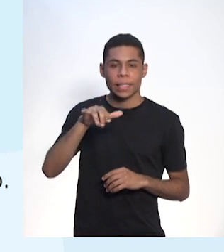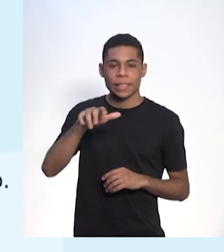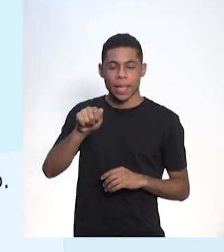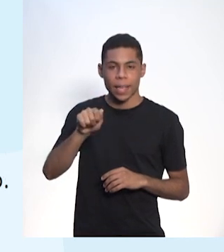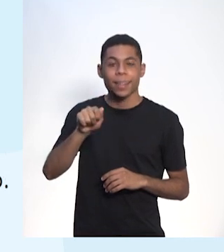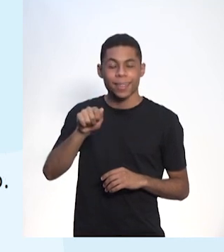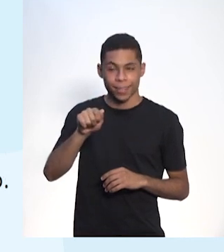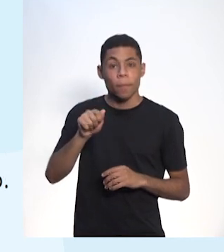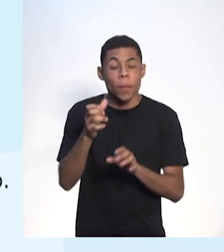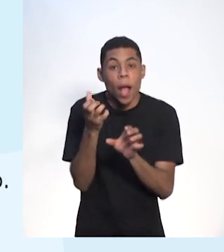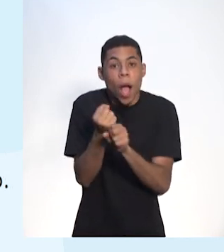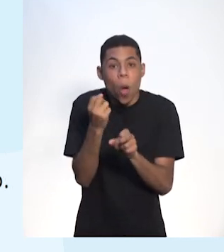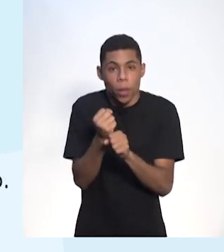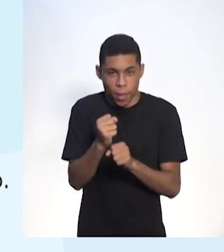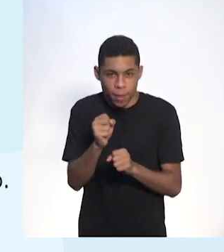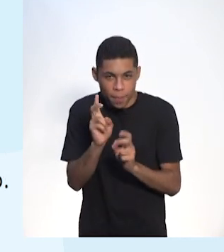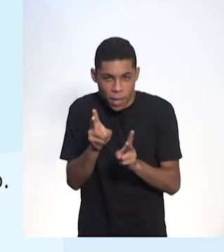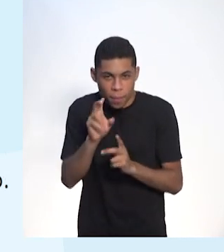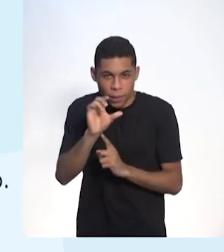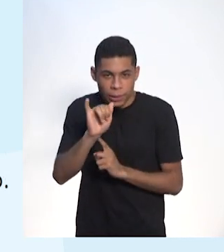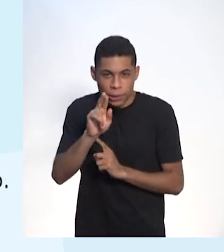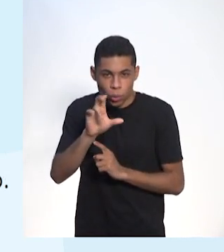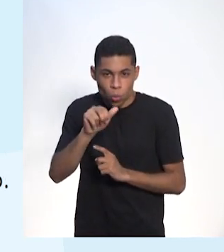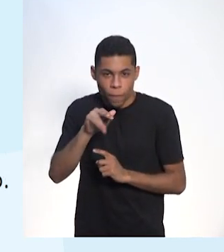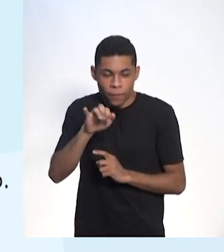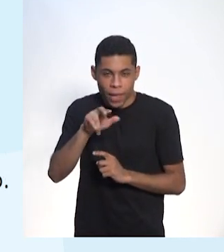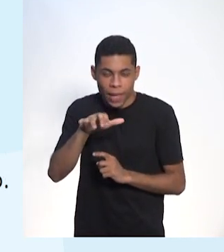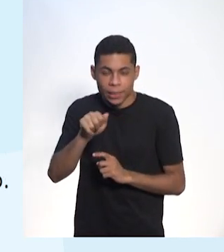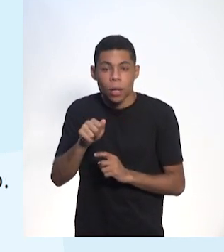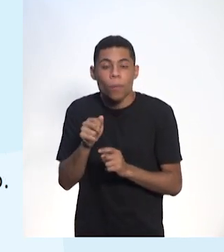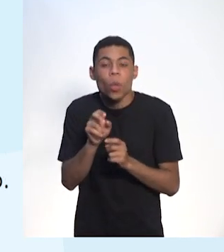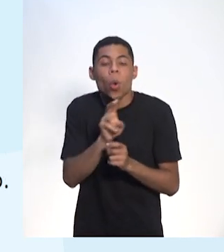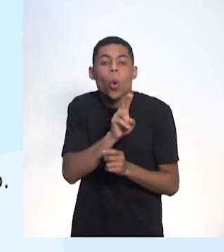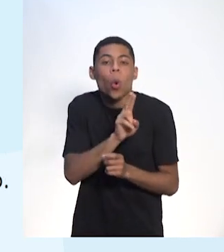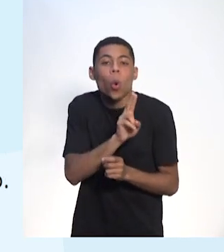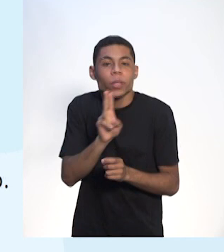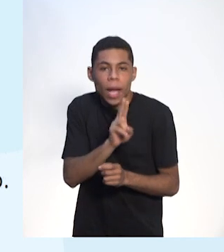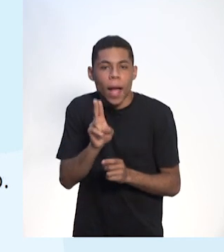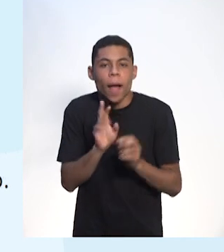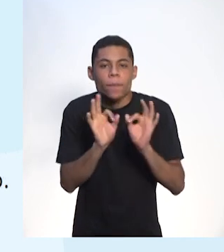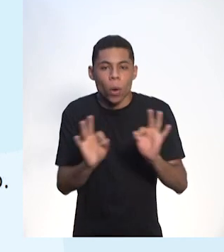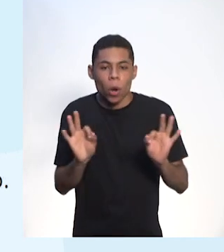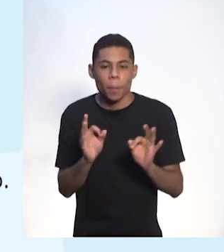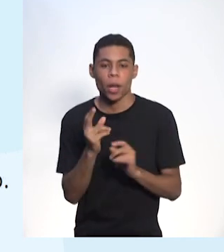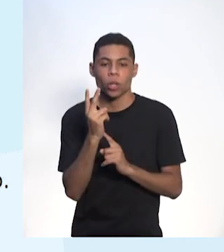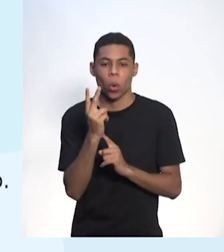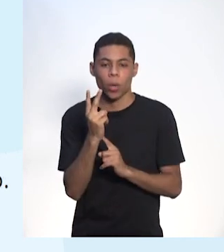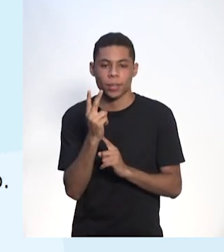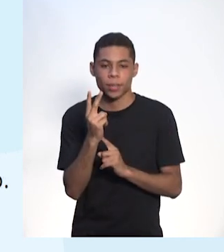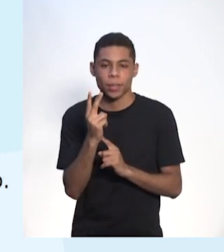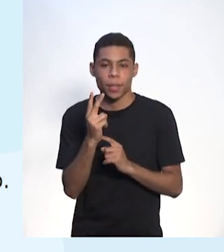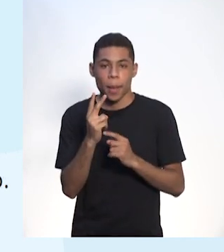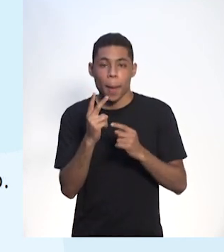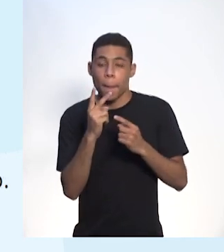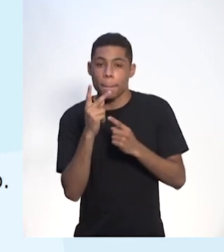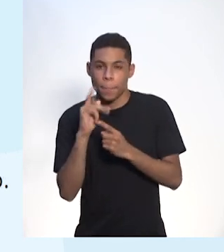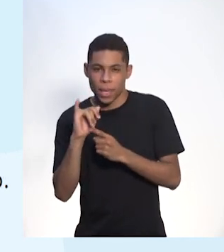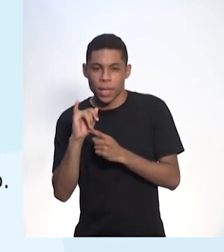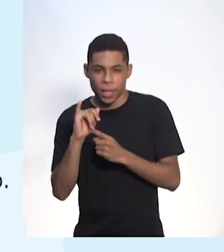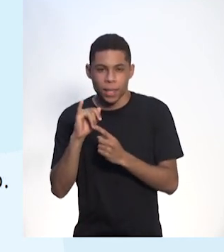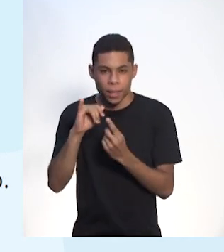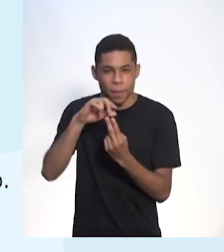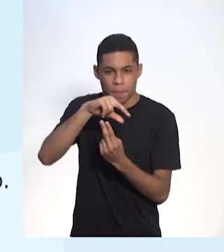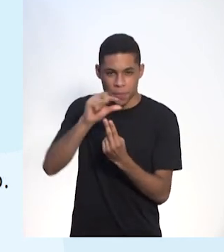Para calcular a circunferência, a gente vai utilizar a fórmula dos dois franceses, né? 2πr,